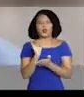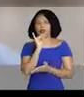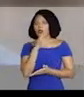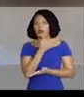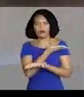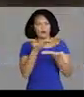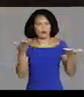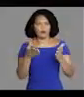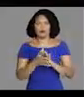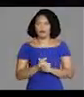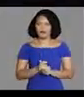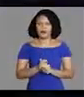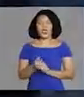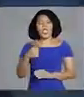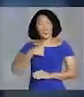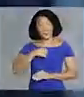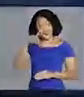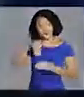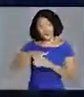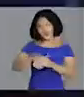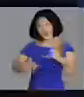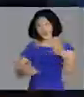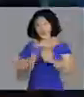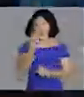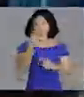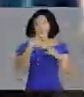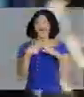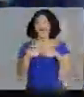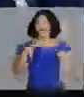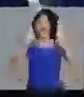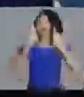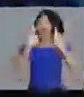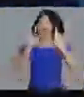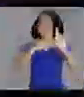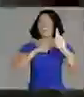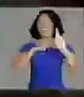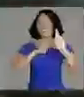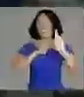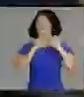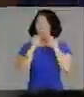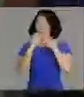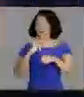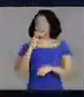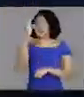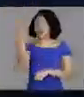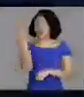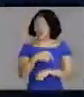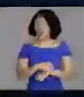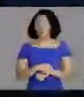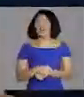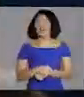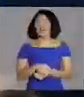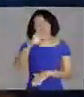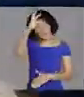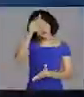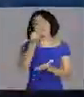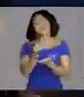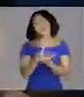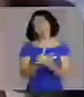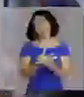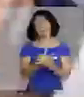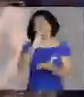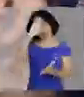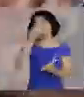vamos decepcionar o povo de São Luís. Eu voto no Duarte porque com a esperança de que melhores dias virão. Eu tenho confiança